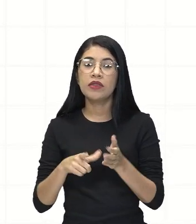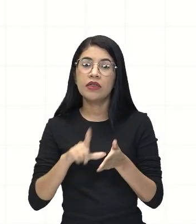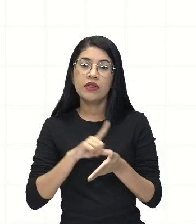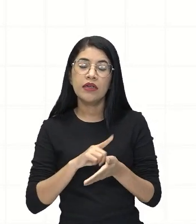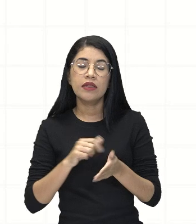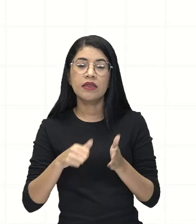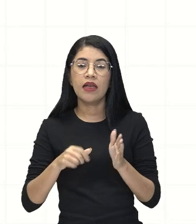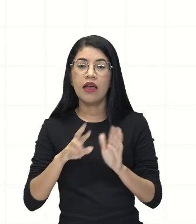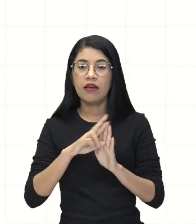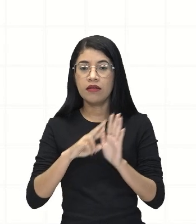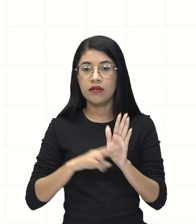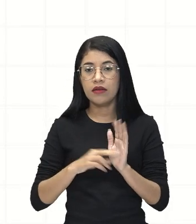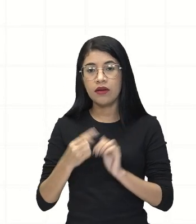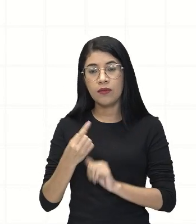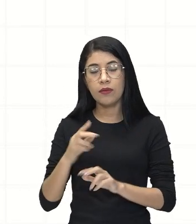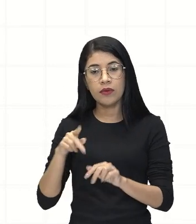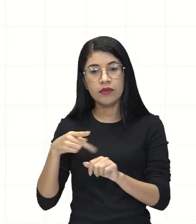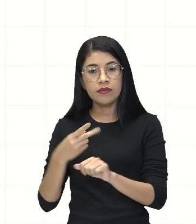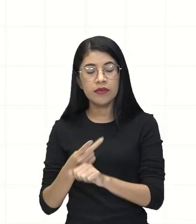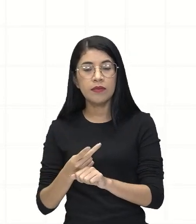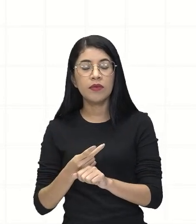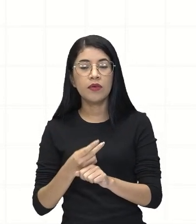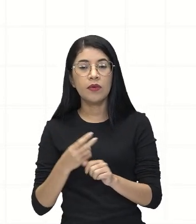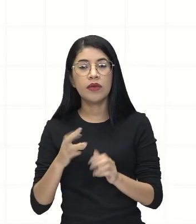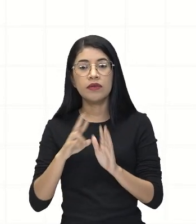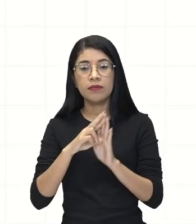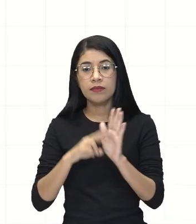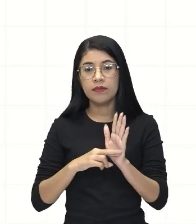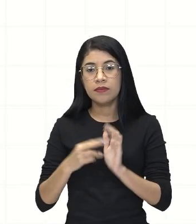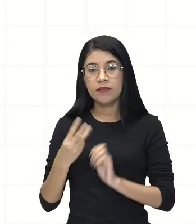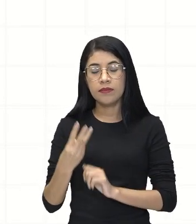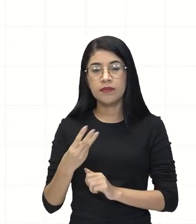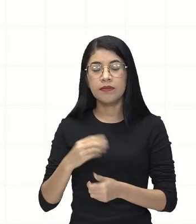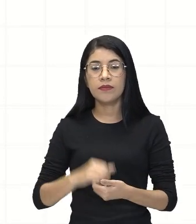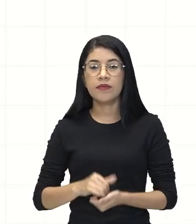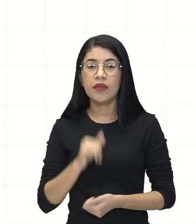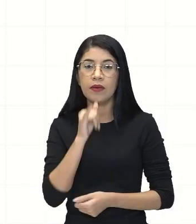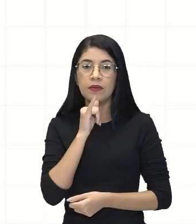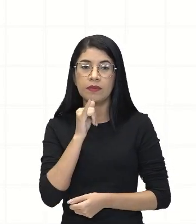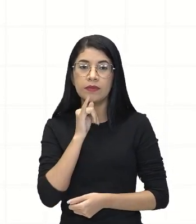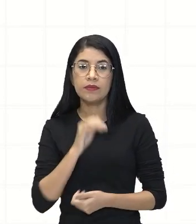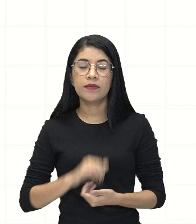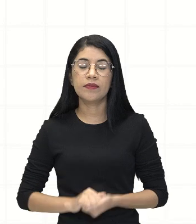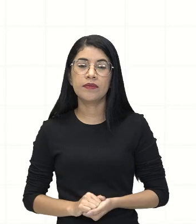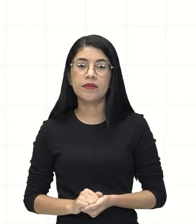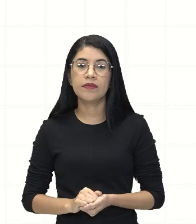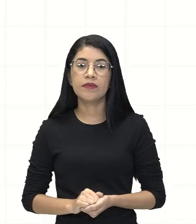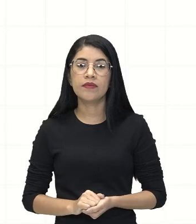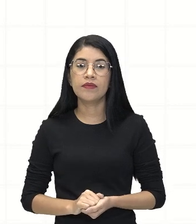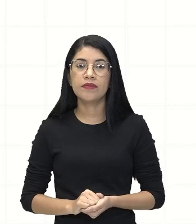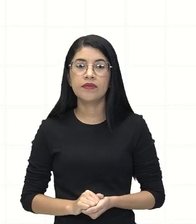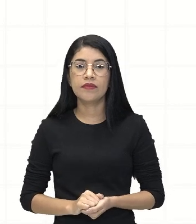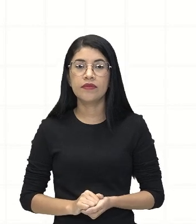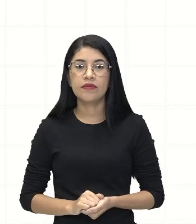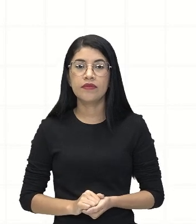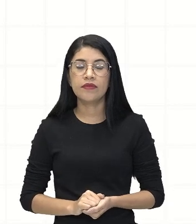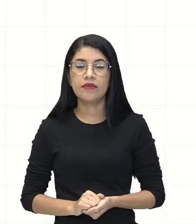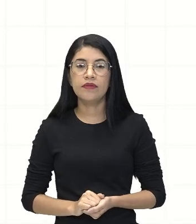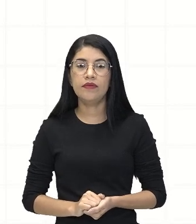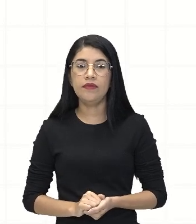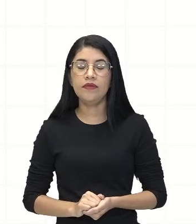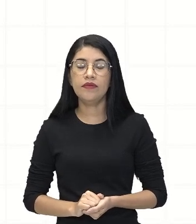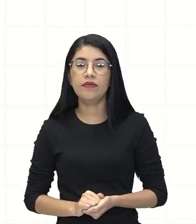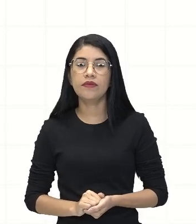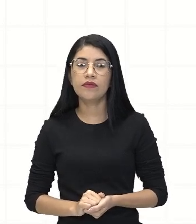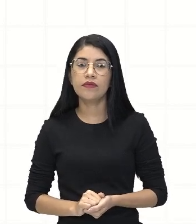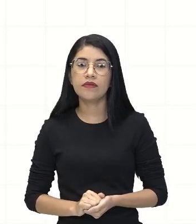1 e depois a propriedade 3. Vamos para um exemplo. Não, 3. Então, aqui, ó, eu